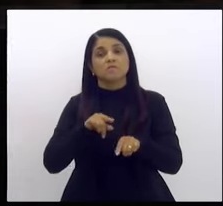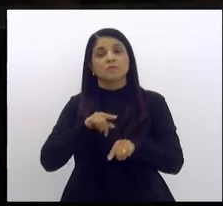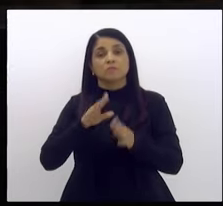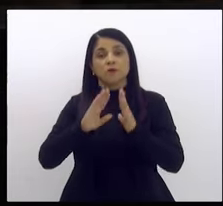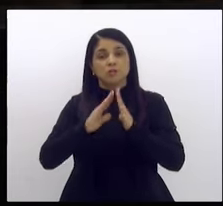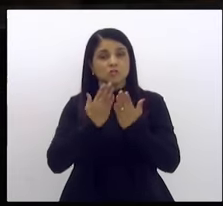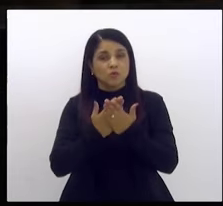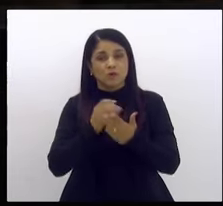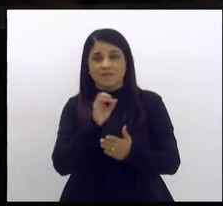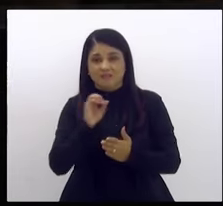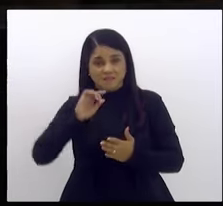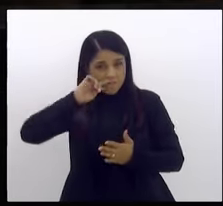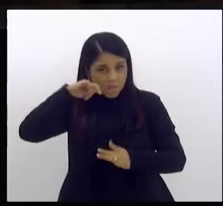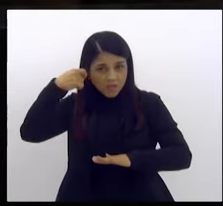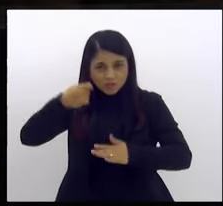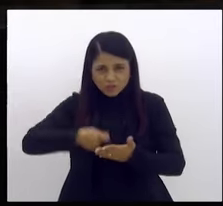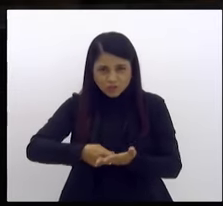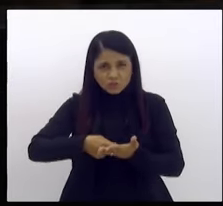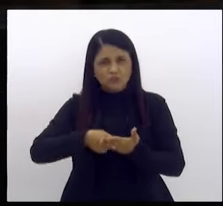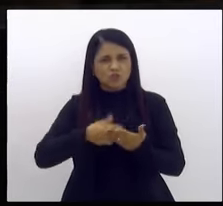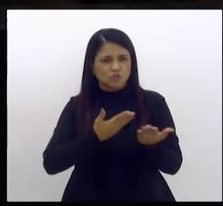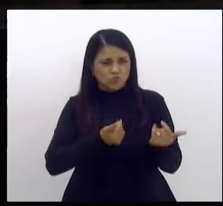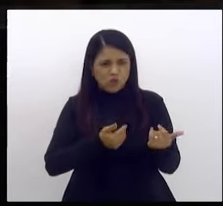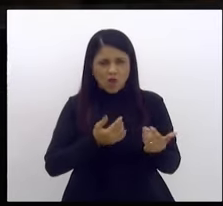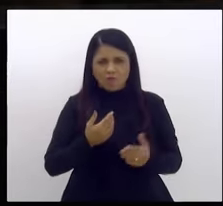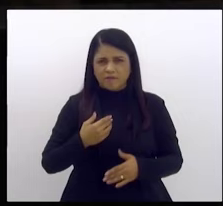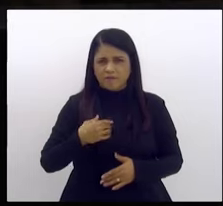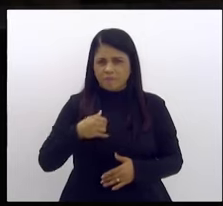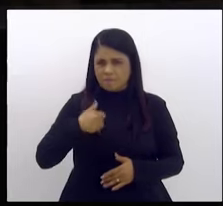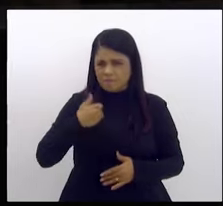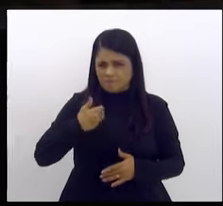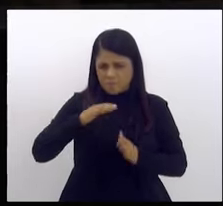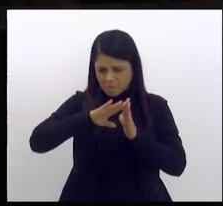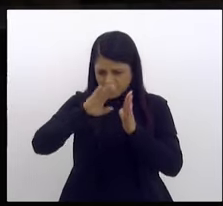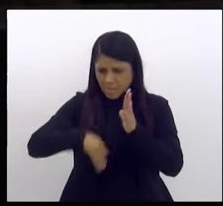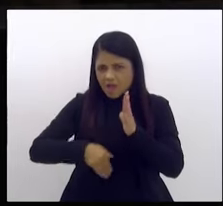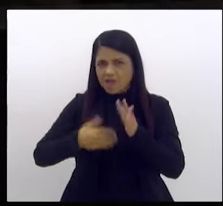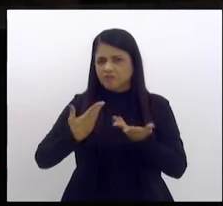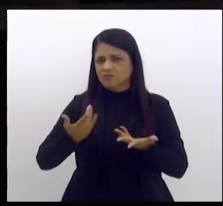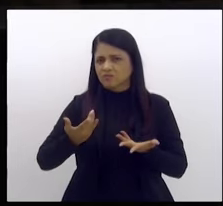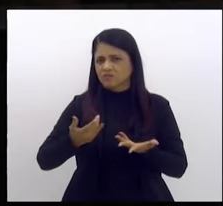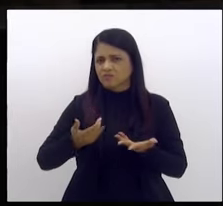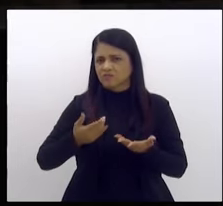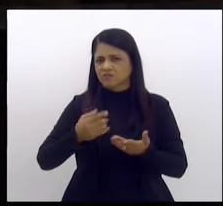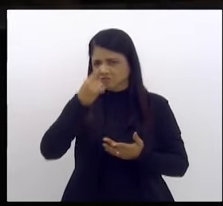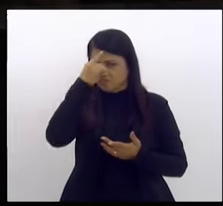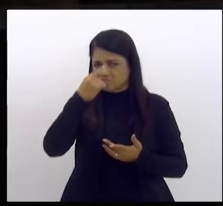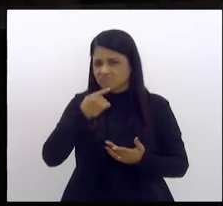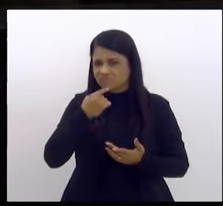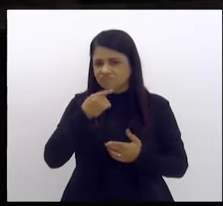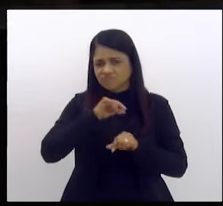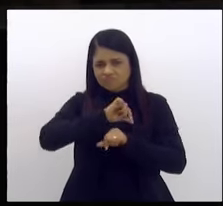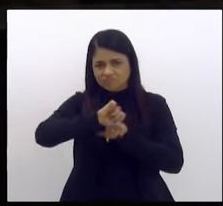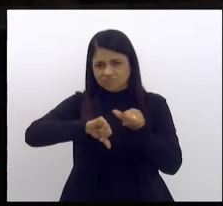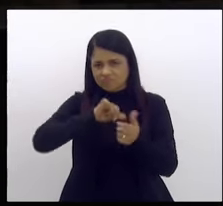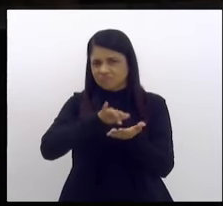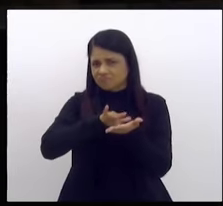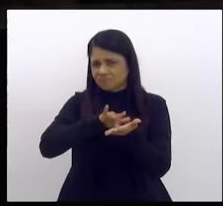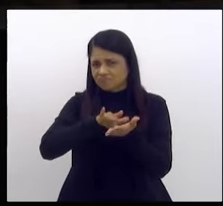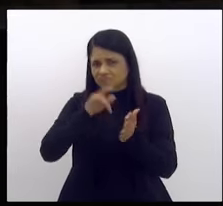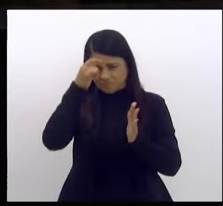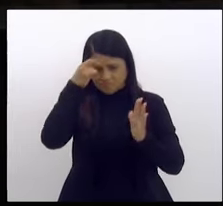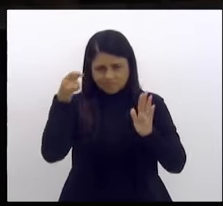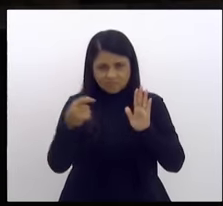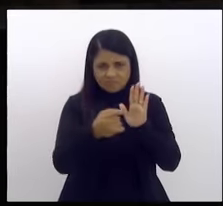aqui de jovens menores de idade manipulando imagens na inteligência artificial